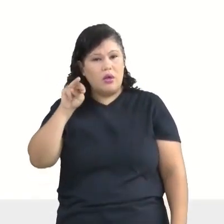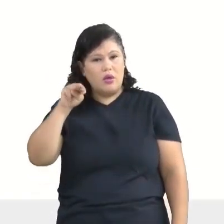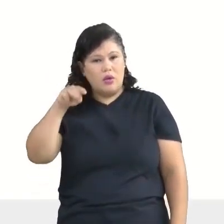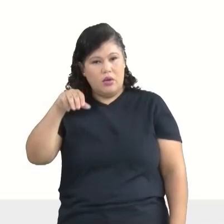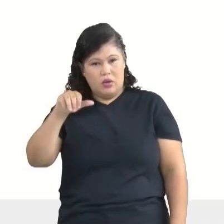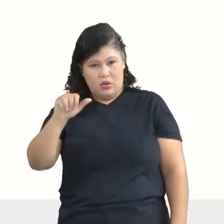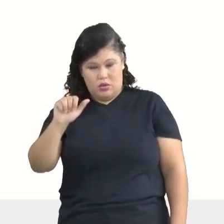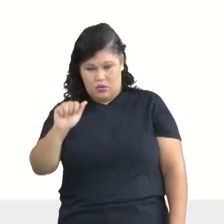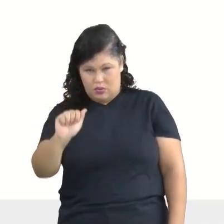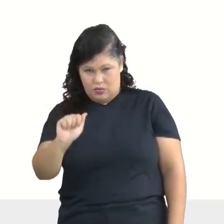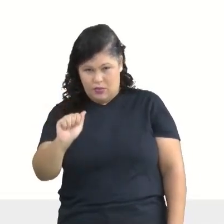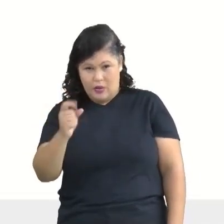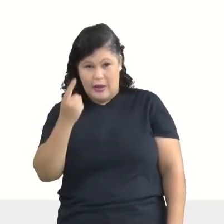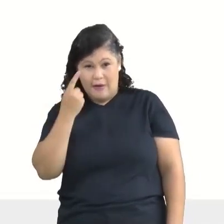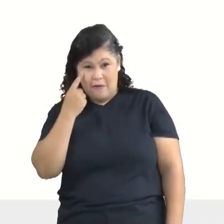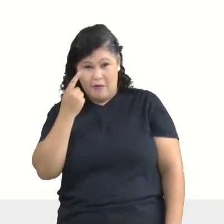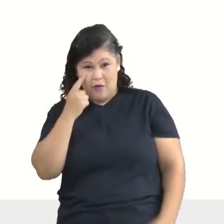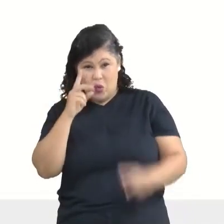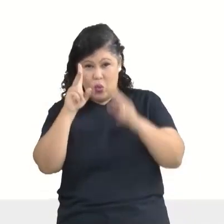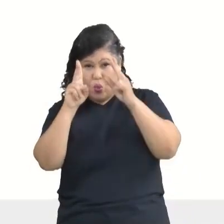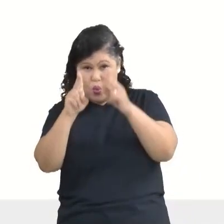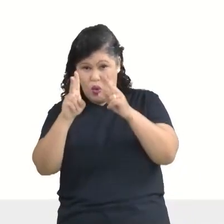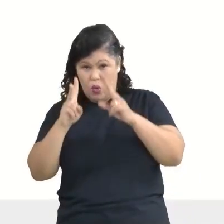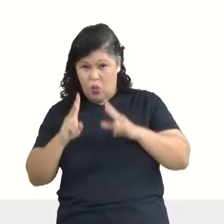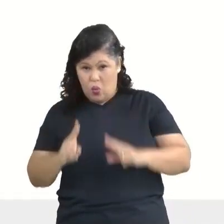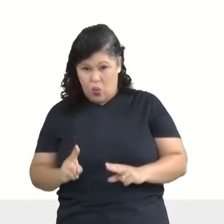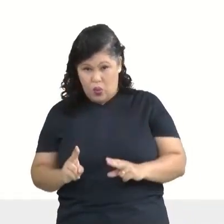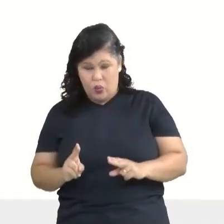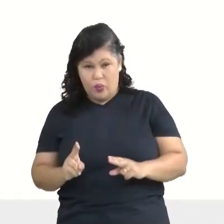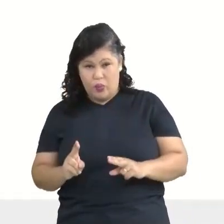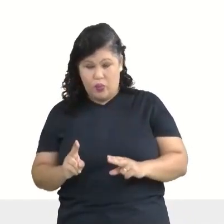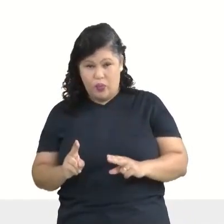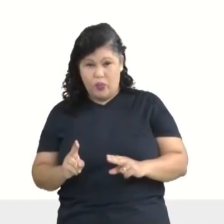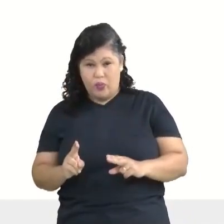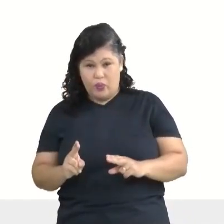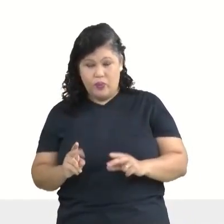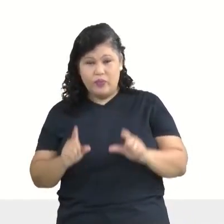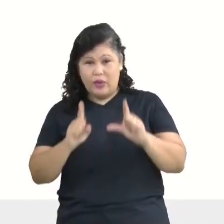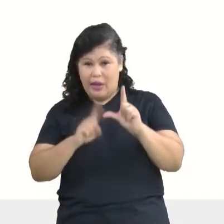também iguaizinhas aqui, ó. E aqui também.